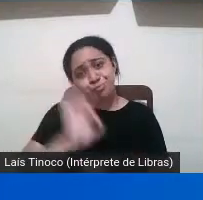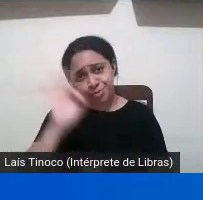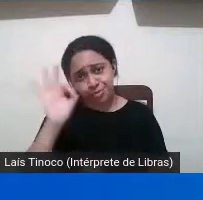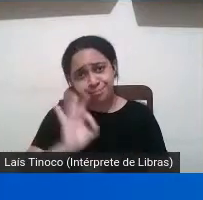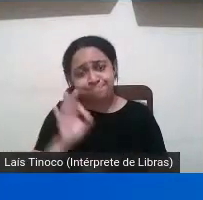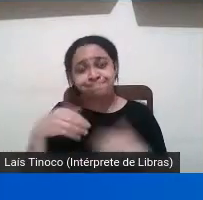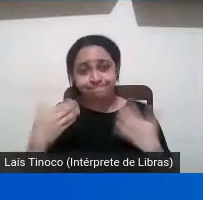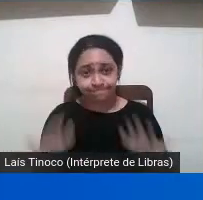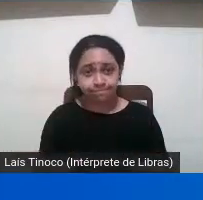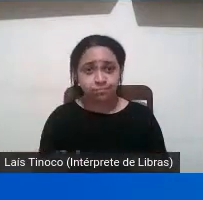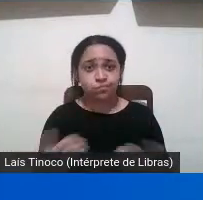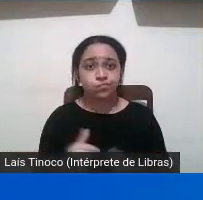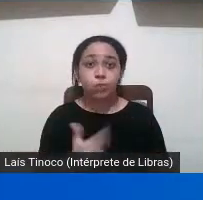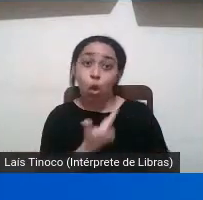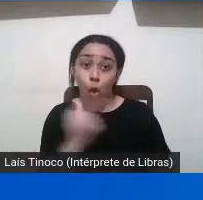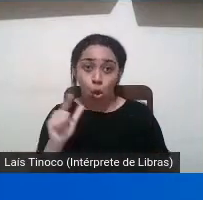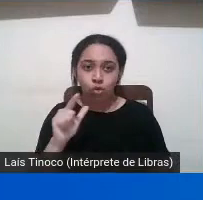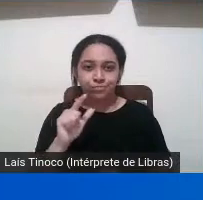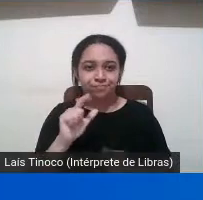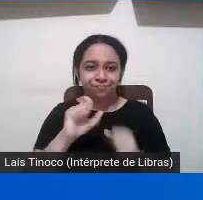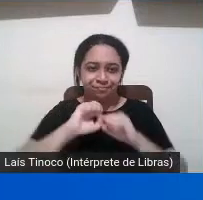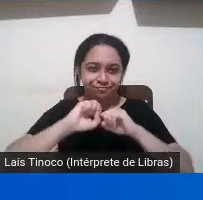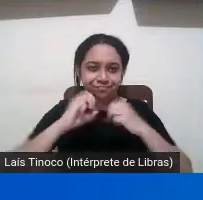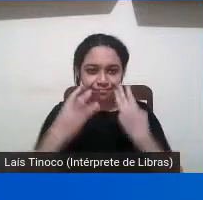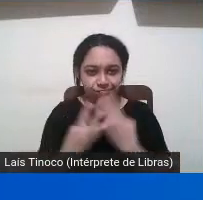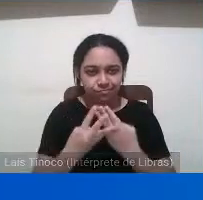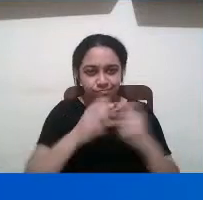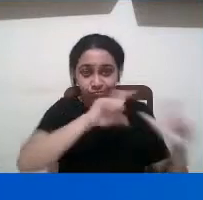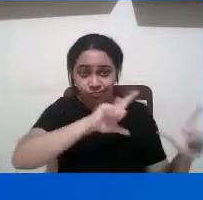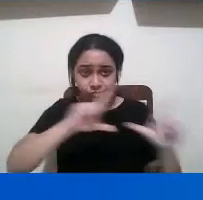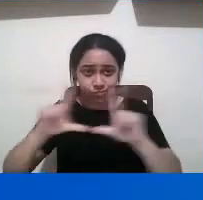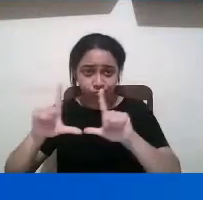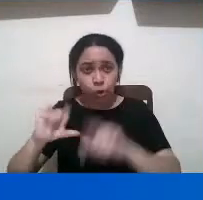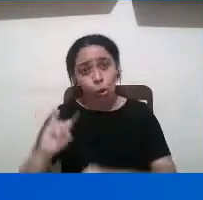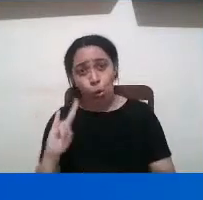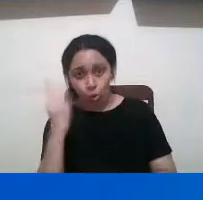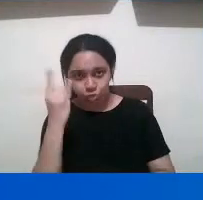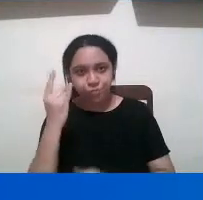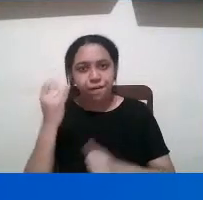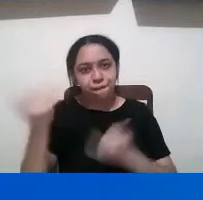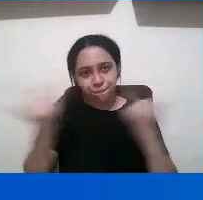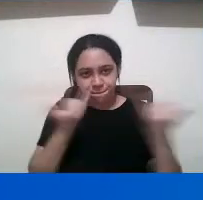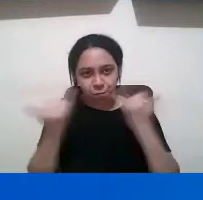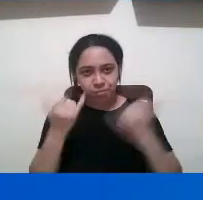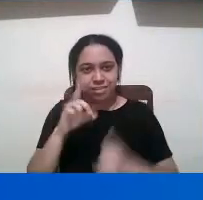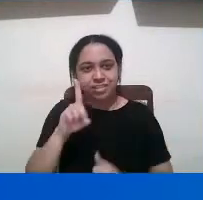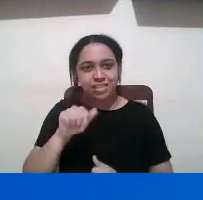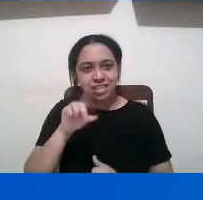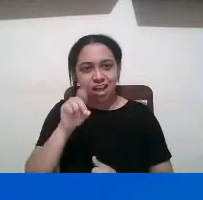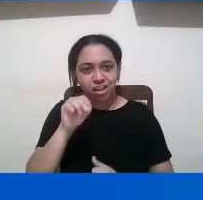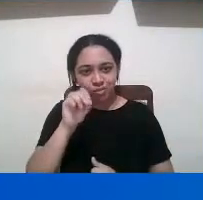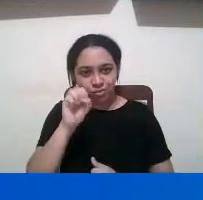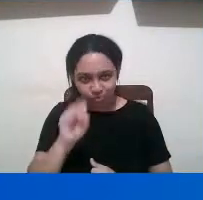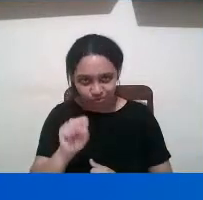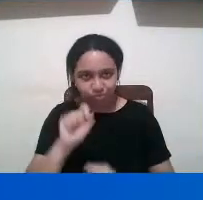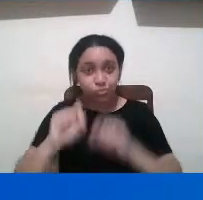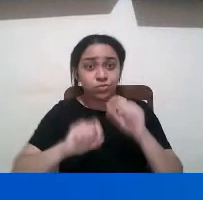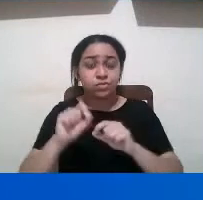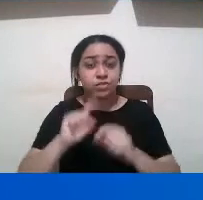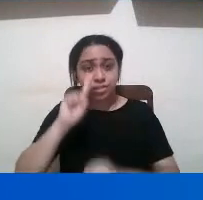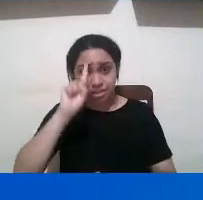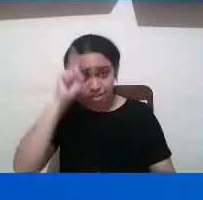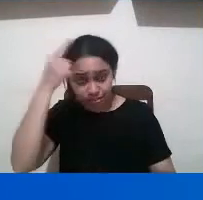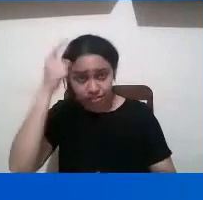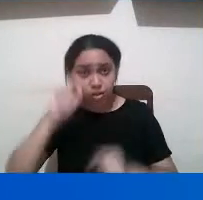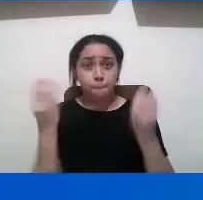o próximo slide é o último com esses dados que é a questão da criação e